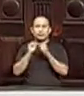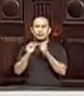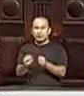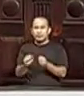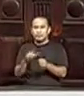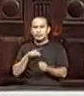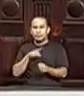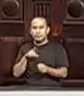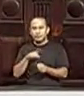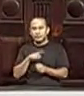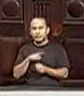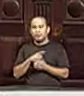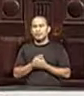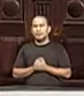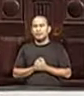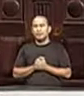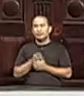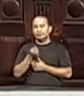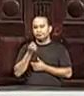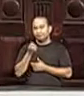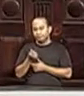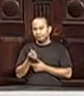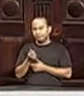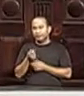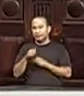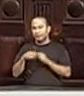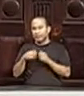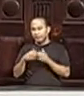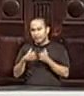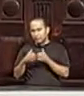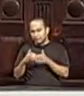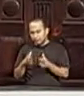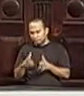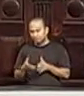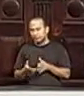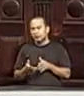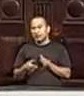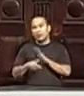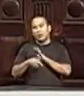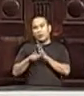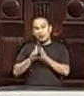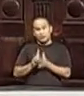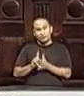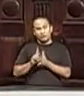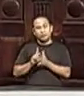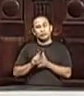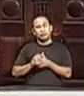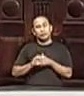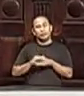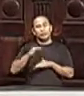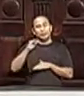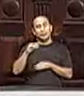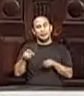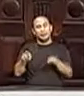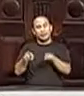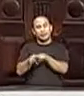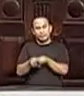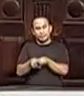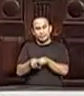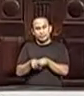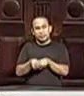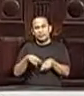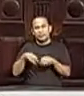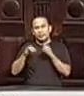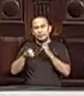possamos ter essa questão da tarifa de transporte colocada a público antes do decreto do aumento e também uma